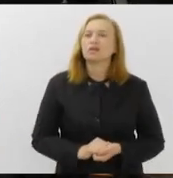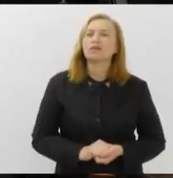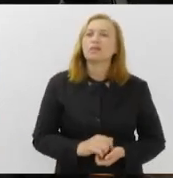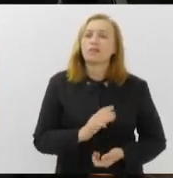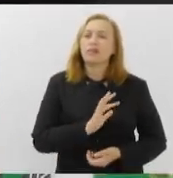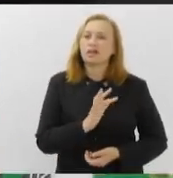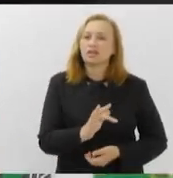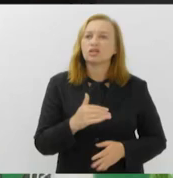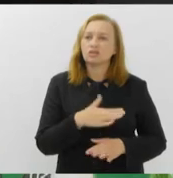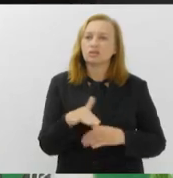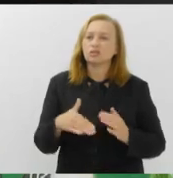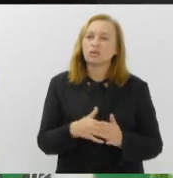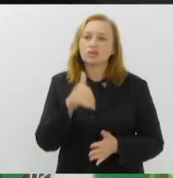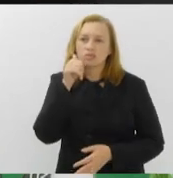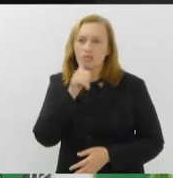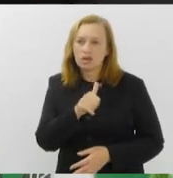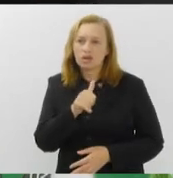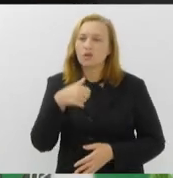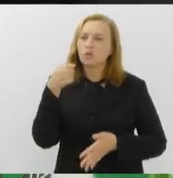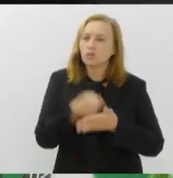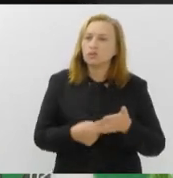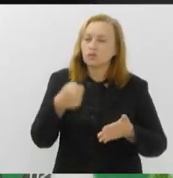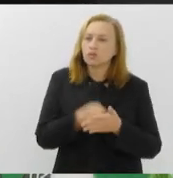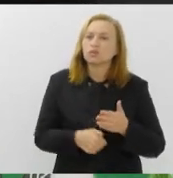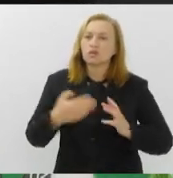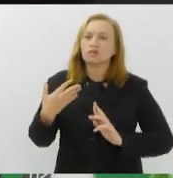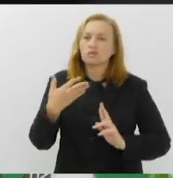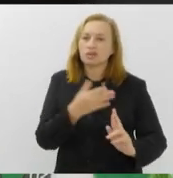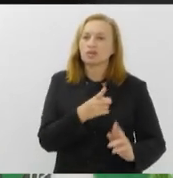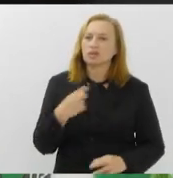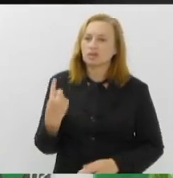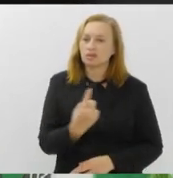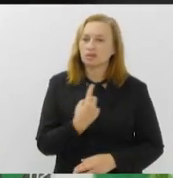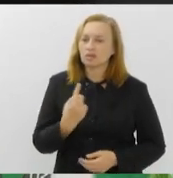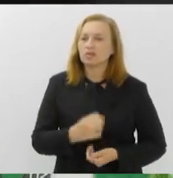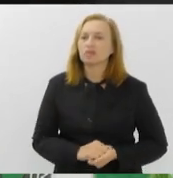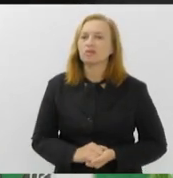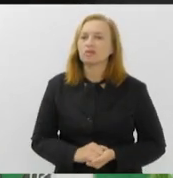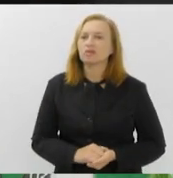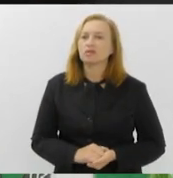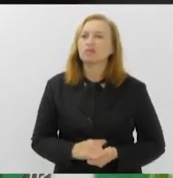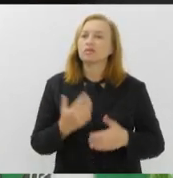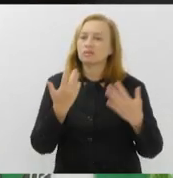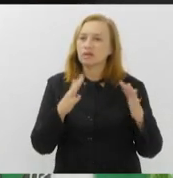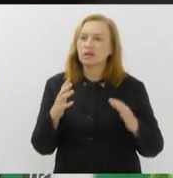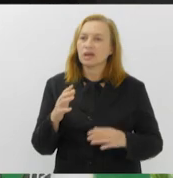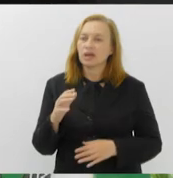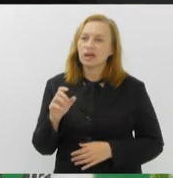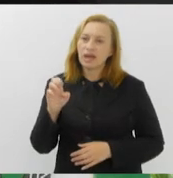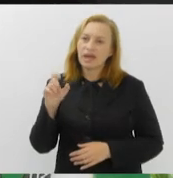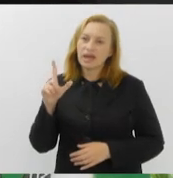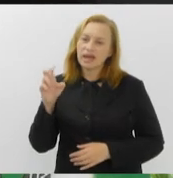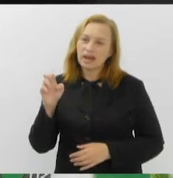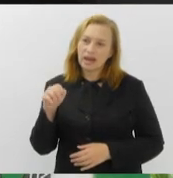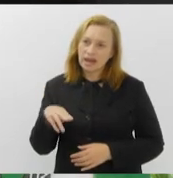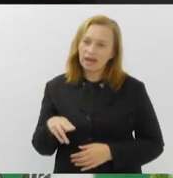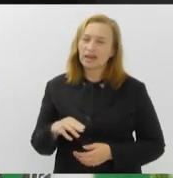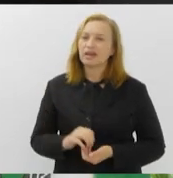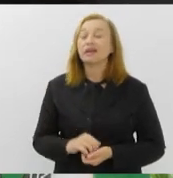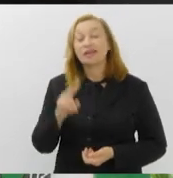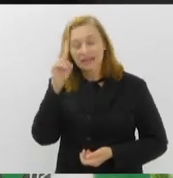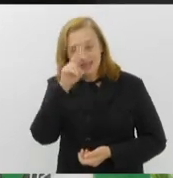Fluminense, todas essas mulheres de luta e de referência para nós. É, salve, Dona Ellen. Sani falou aqui,